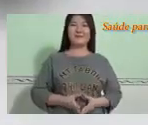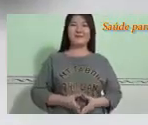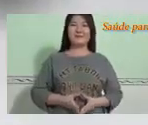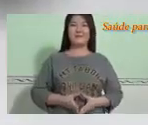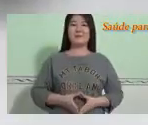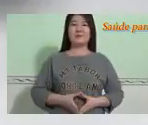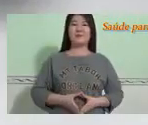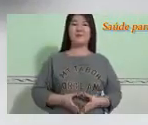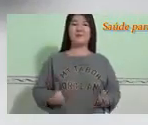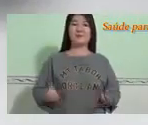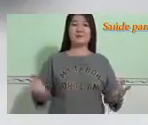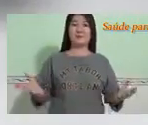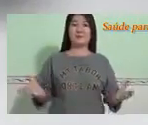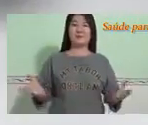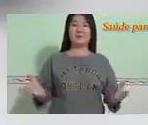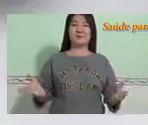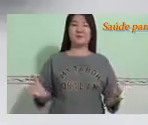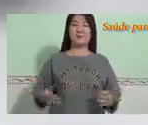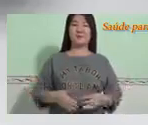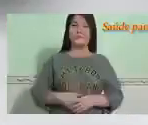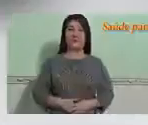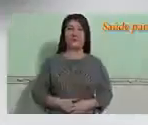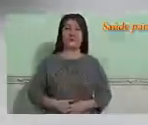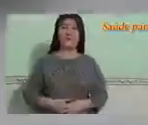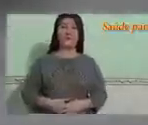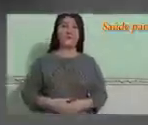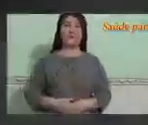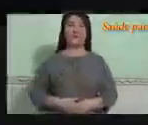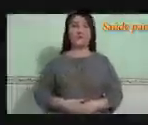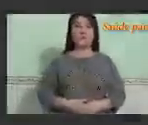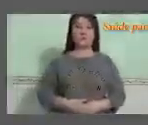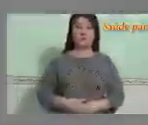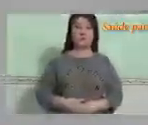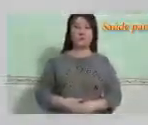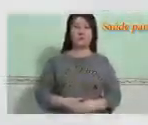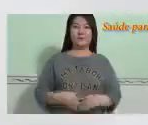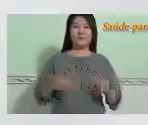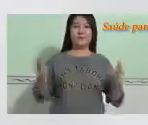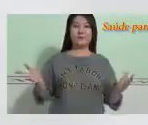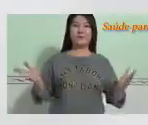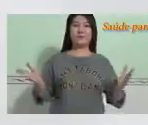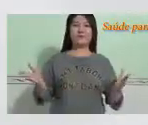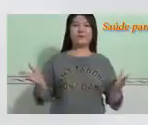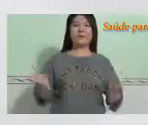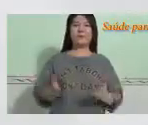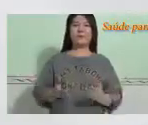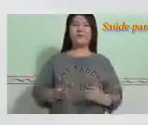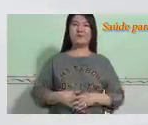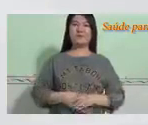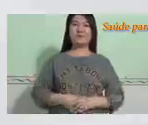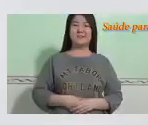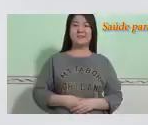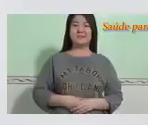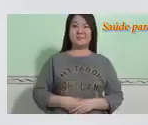Sua ação depurativa limpa o intestino e ajuda a desintoxicar o organismo, acelerando o metabolismo e combatendo a